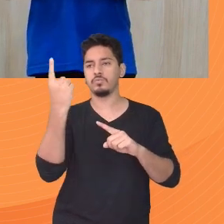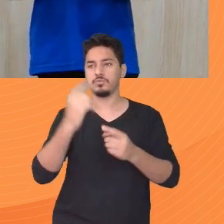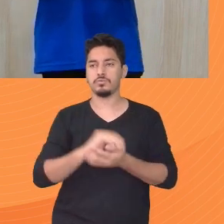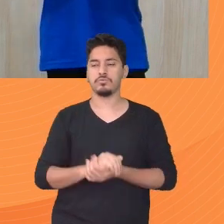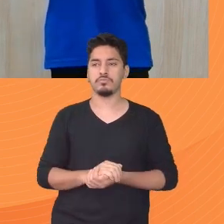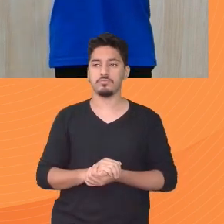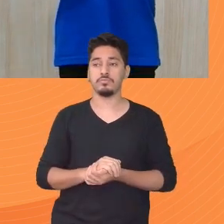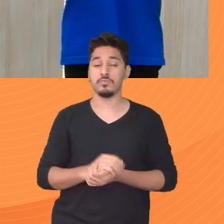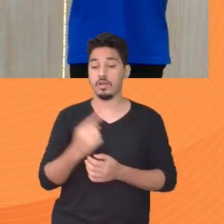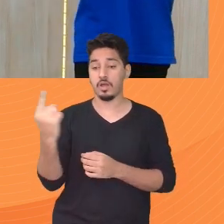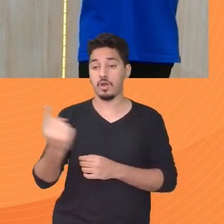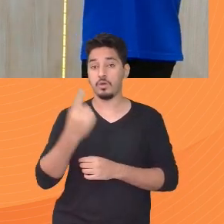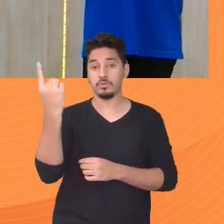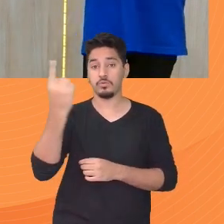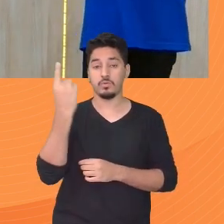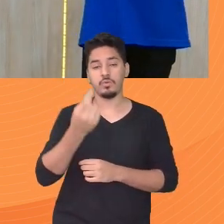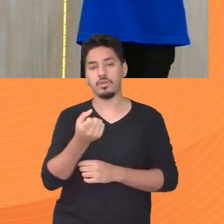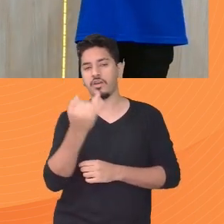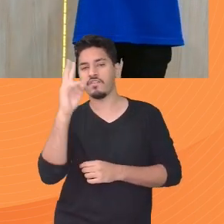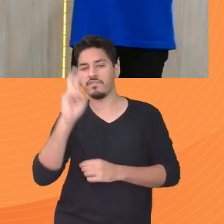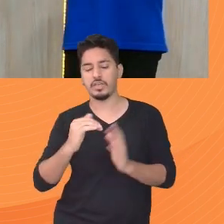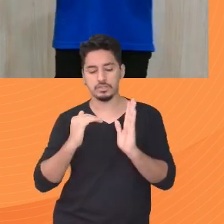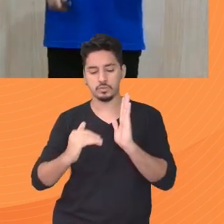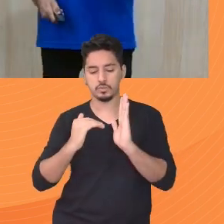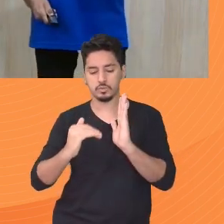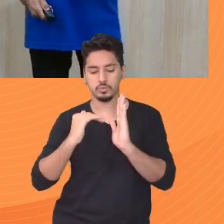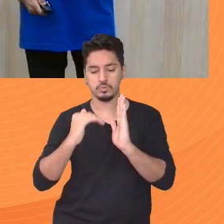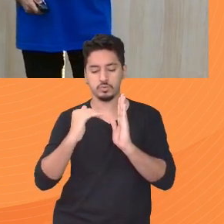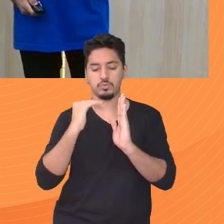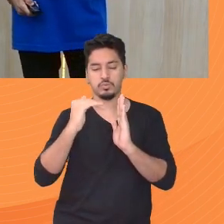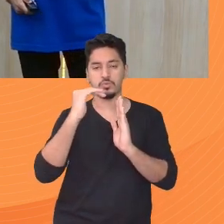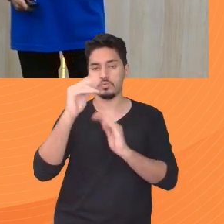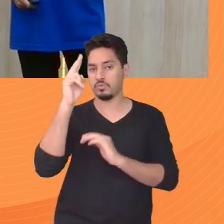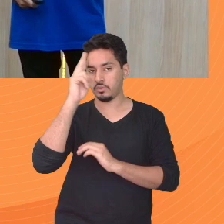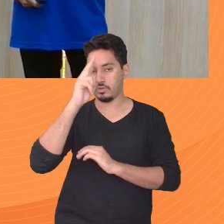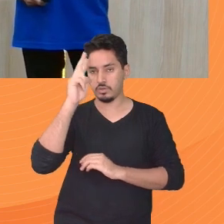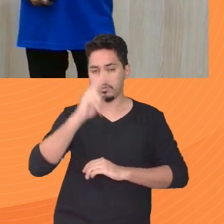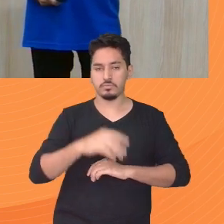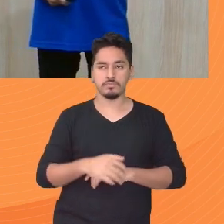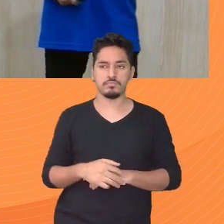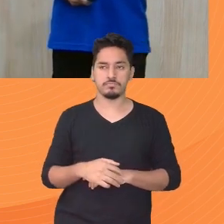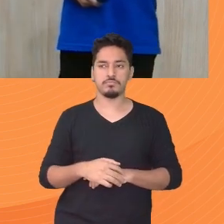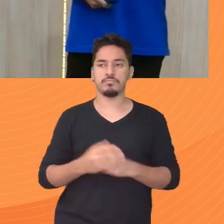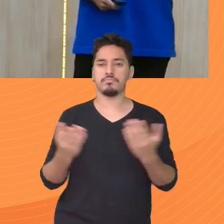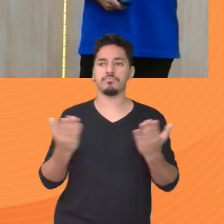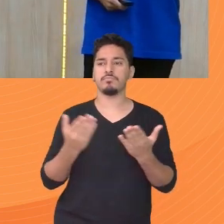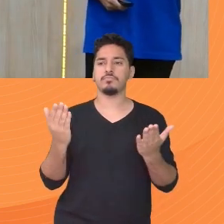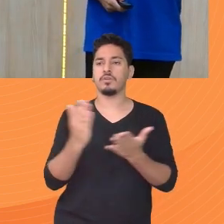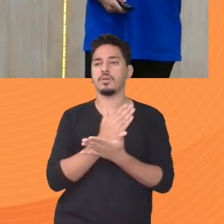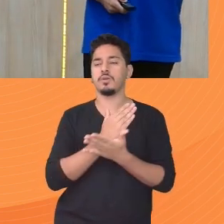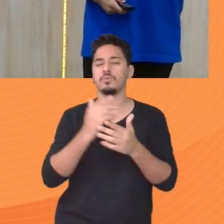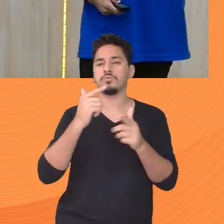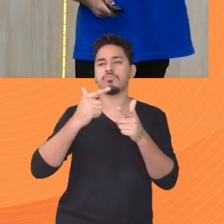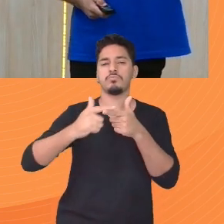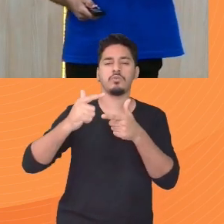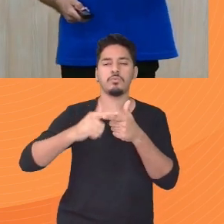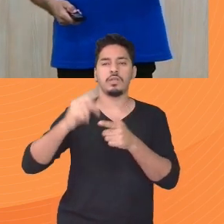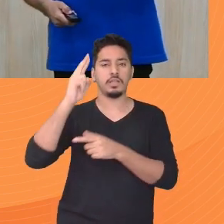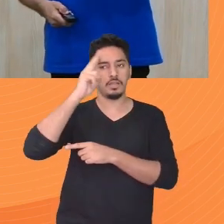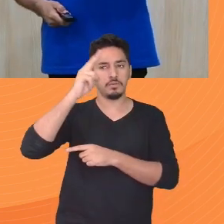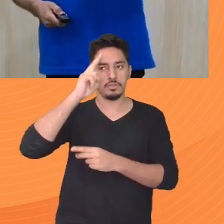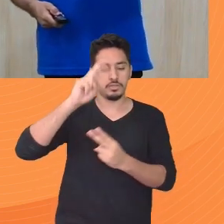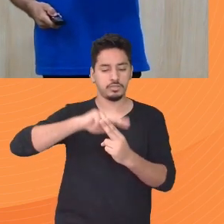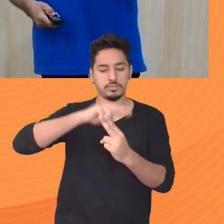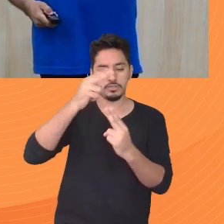número de vezes que aparece a base aí para subir até o topo, né? Lembra disso. Então, eu vou colocar aqui para vocês alguns problemas. Lembrando que esse π